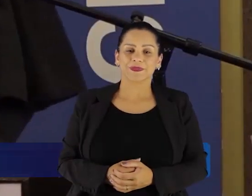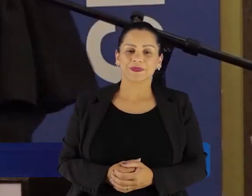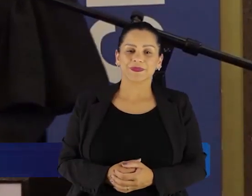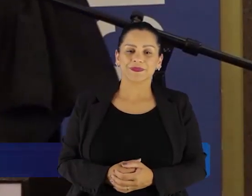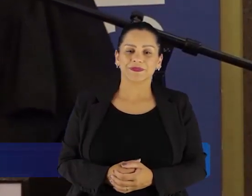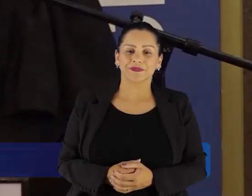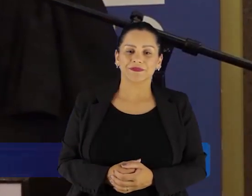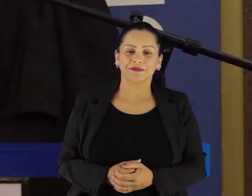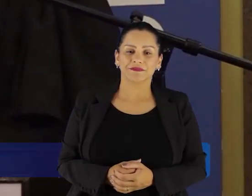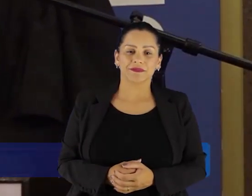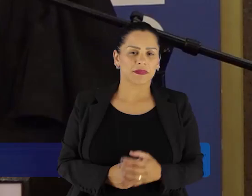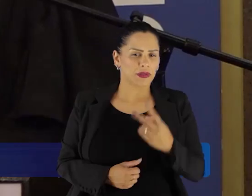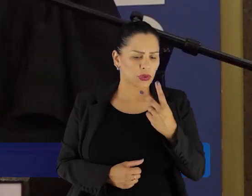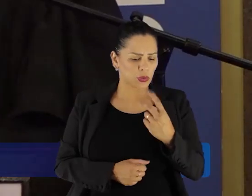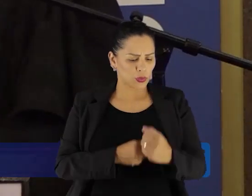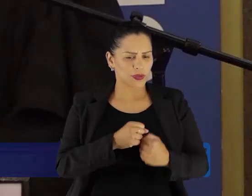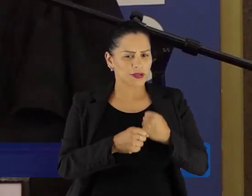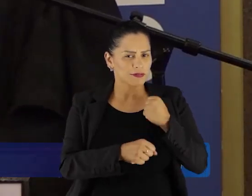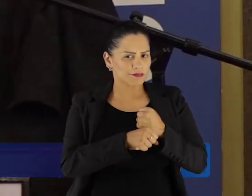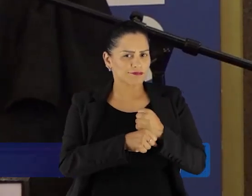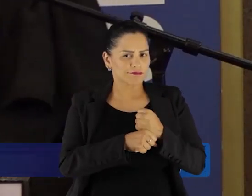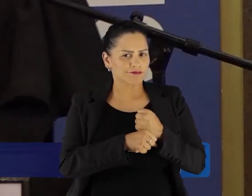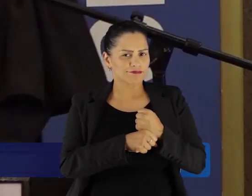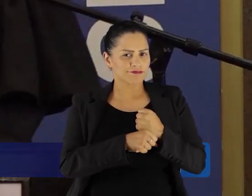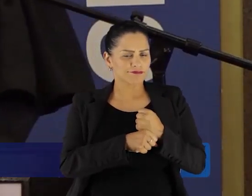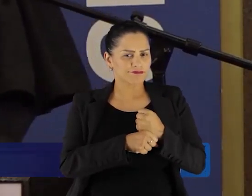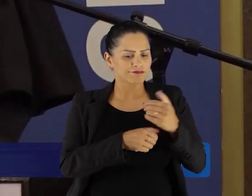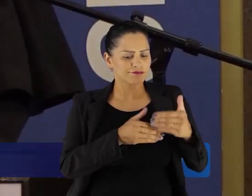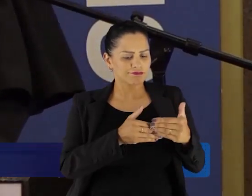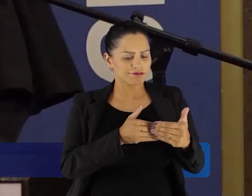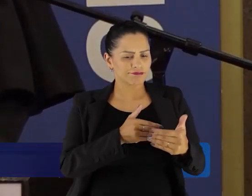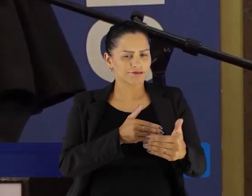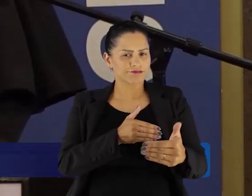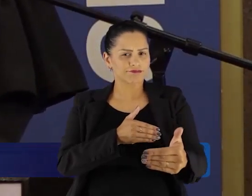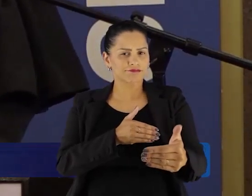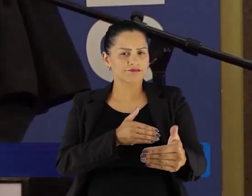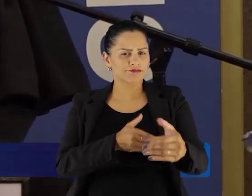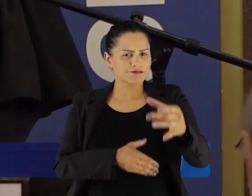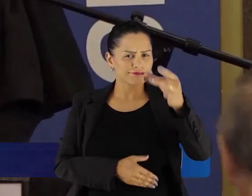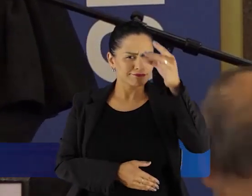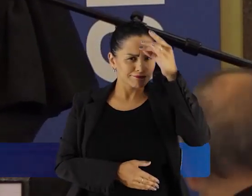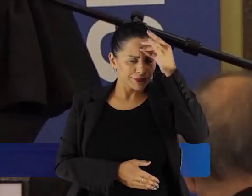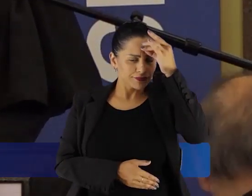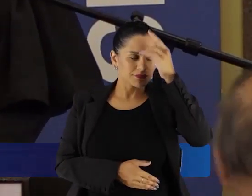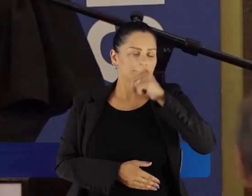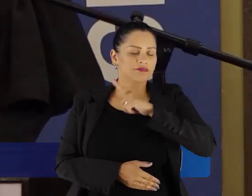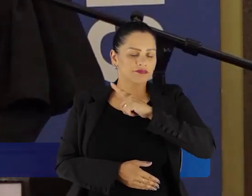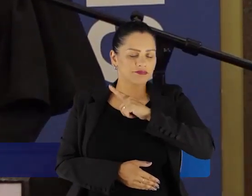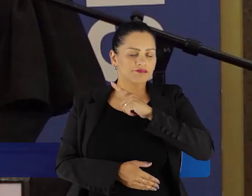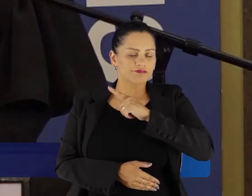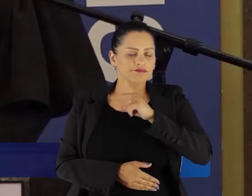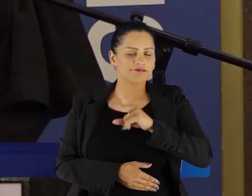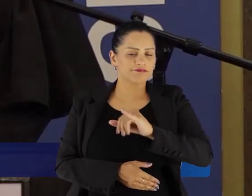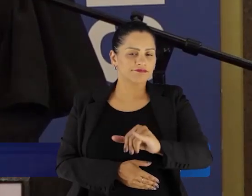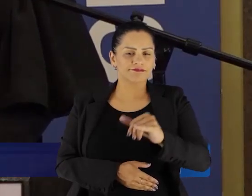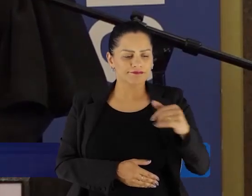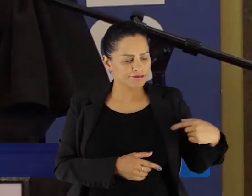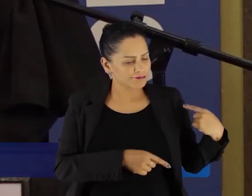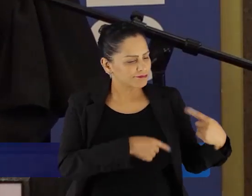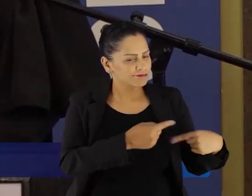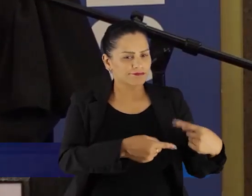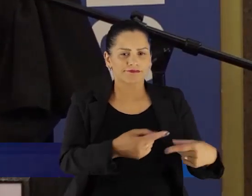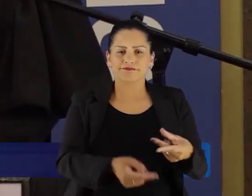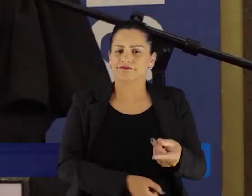há 2 anos há dois anos que ficarão na memória de gerações há dois anos